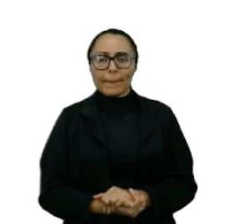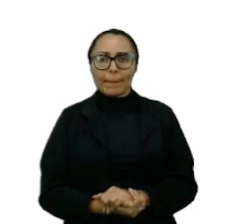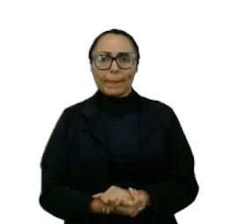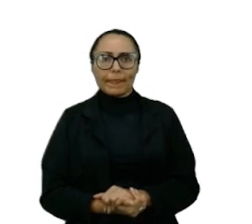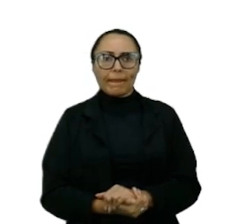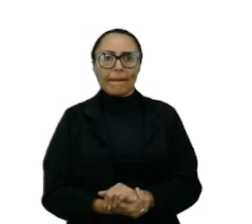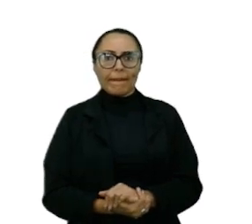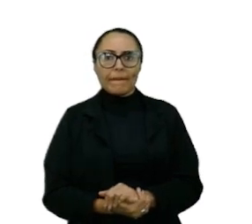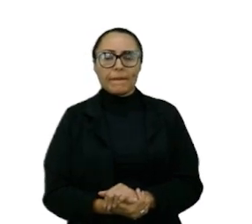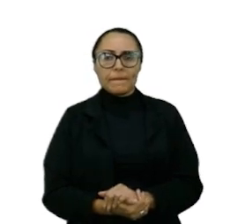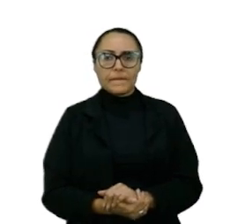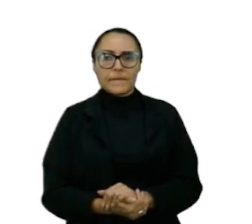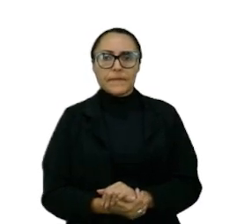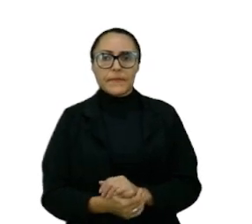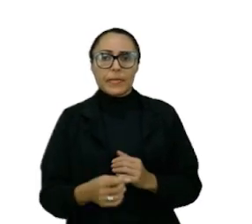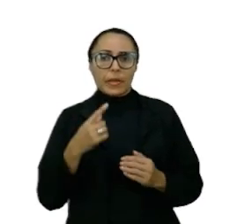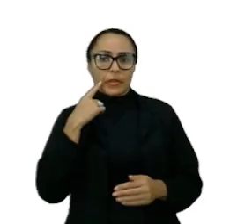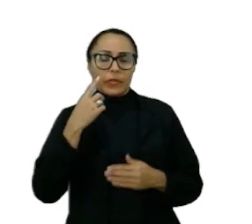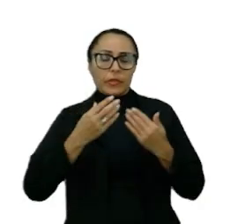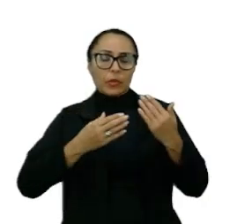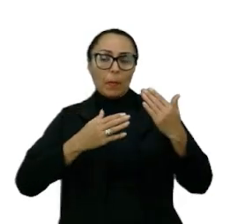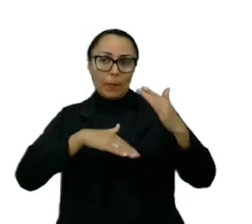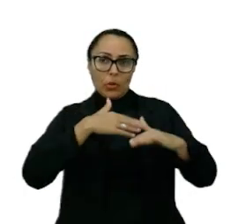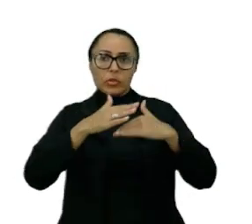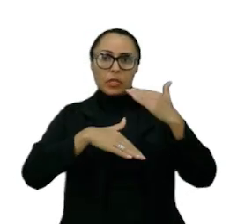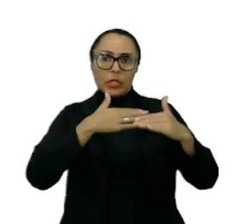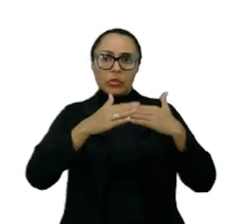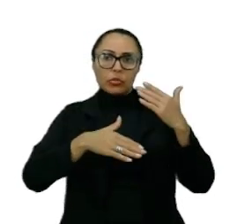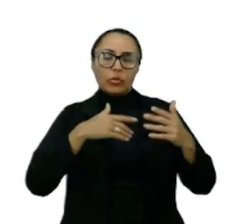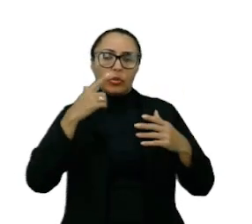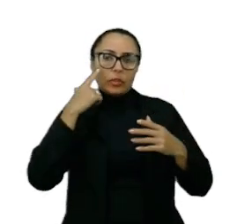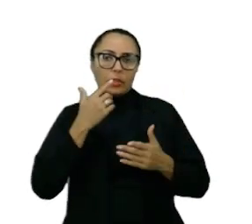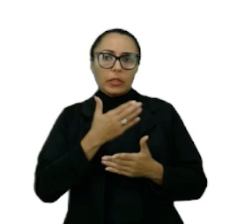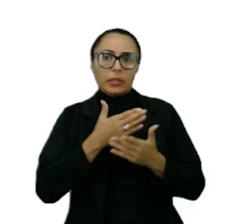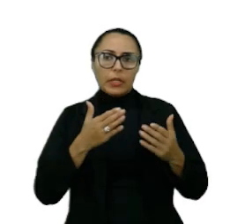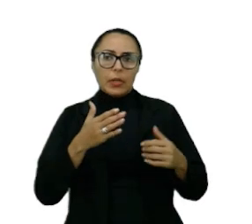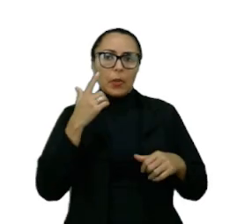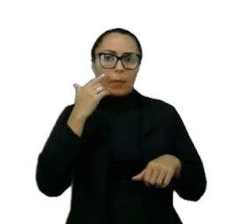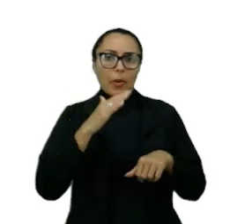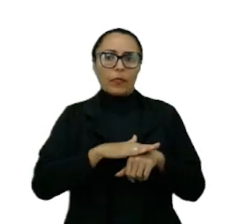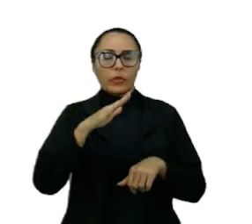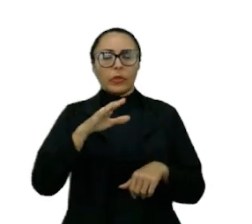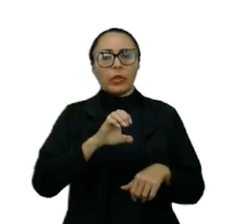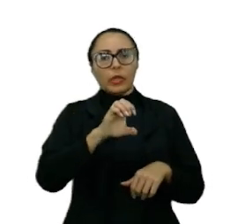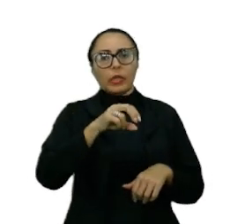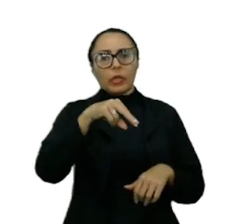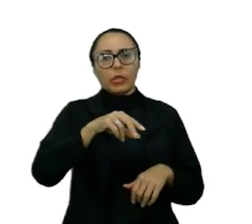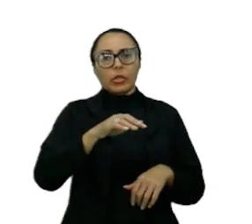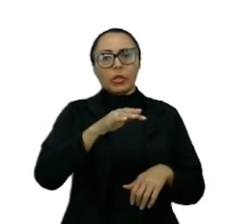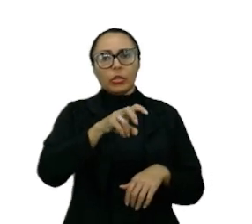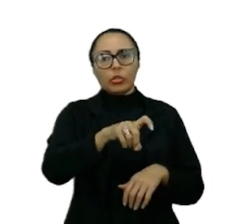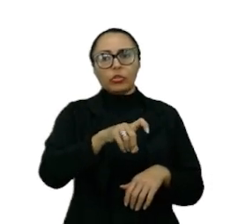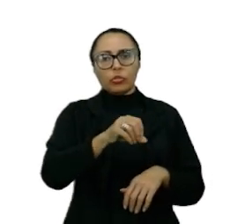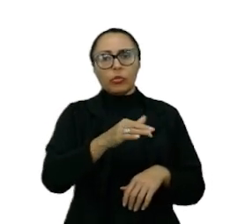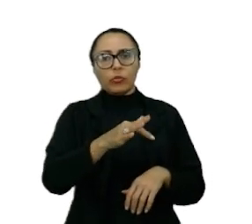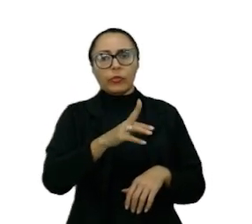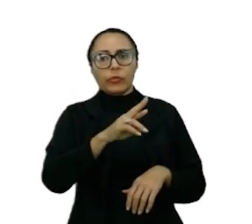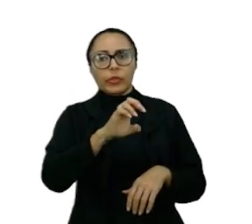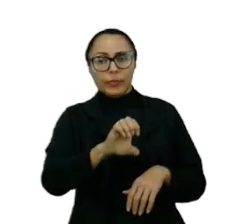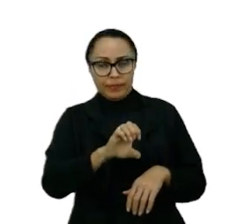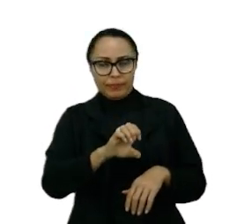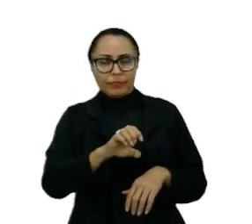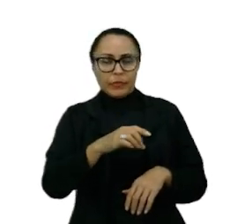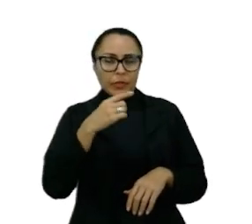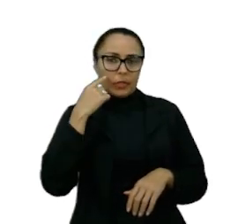devido ao seu processo conter um alto teor de enxofre, 500 ppm de enxofre, tá? Já o